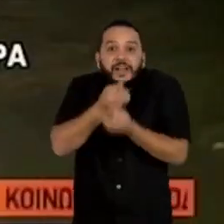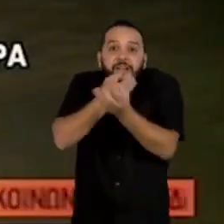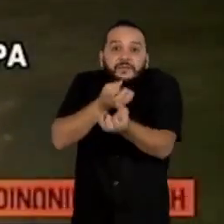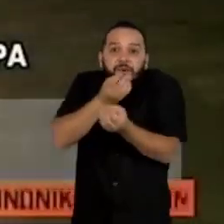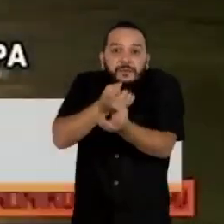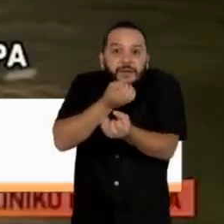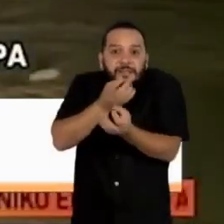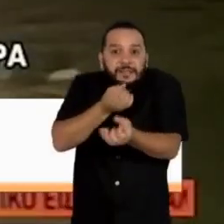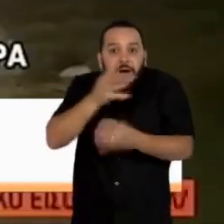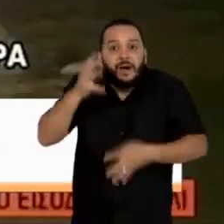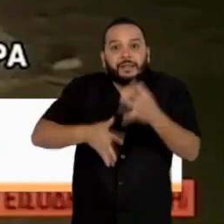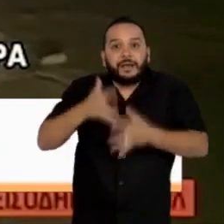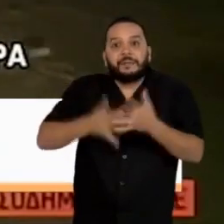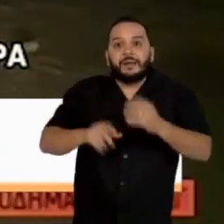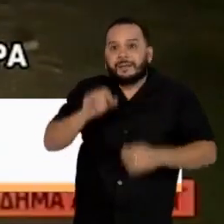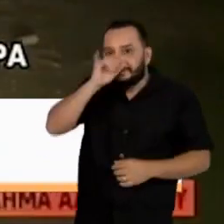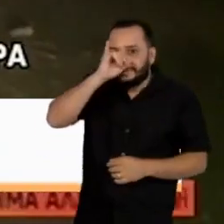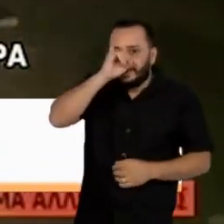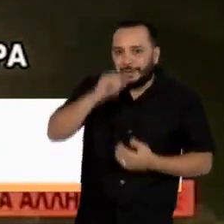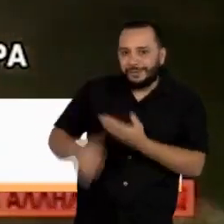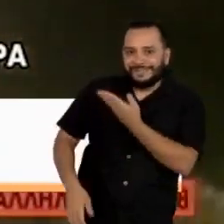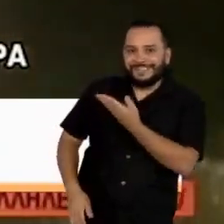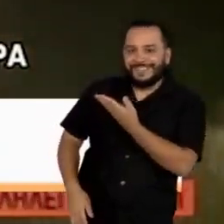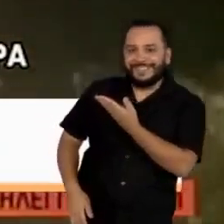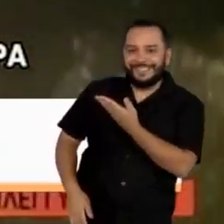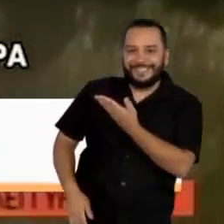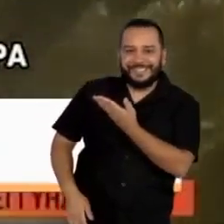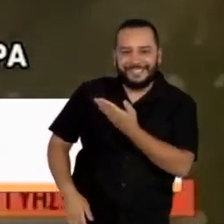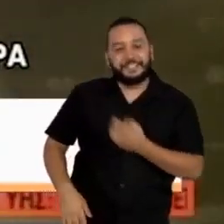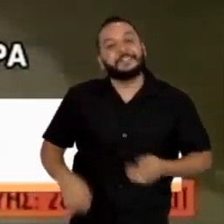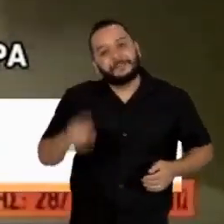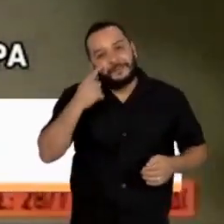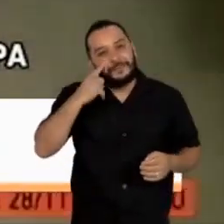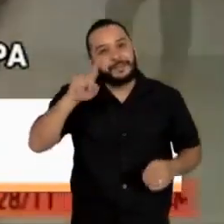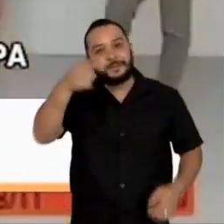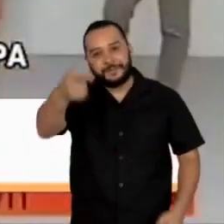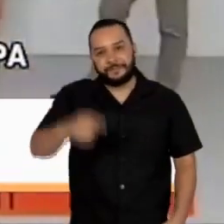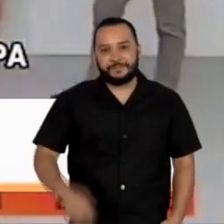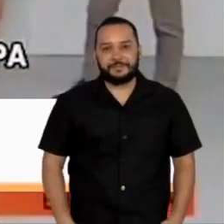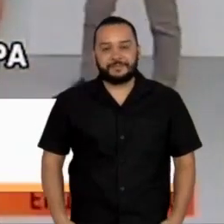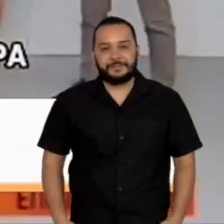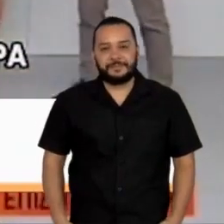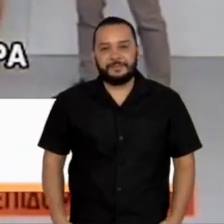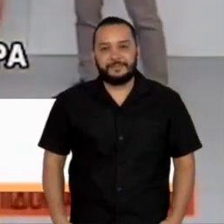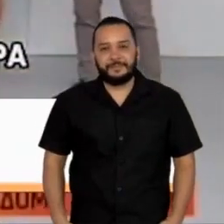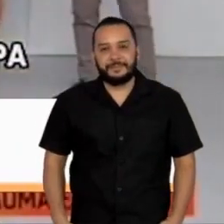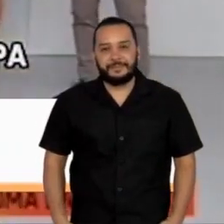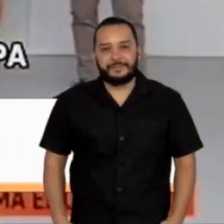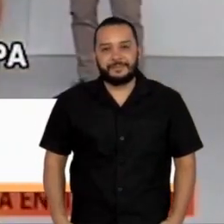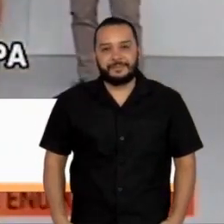informações, mas foi impedido por um porco. A gente mostra já já.